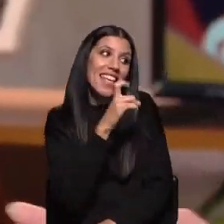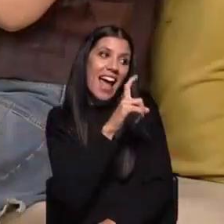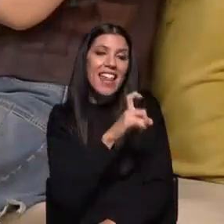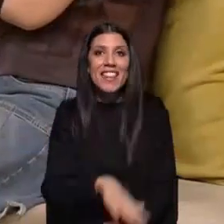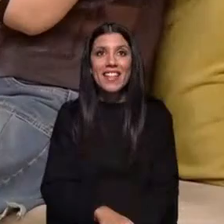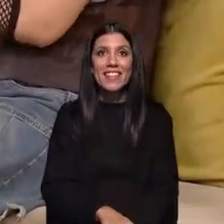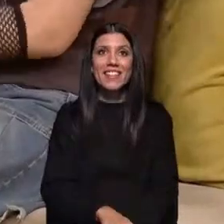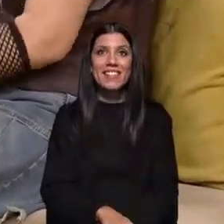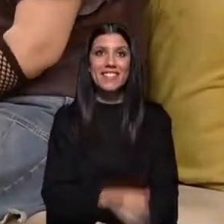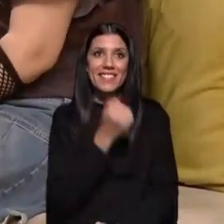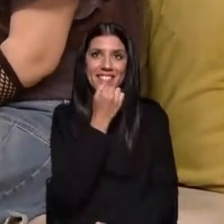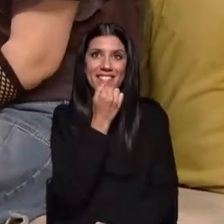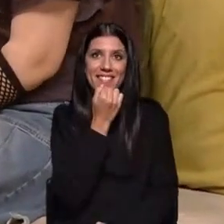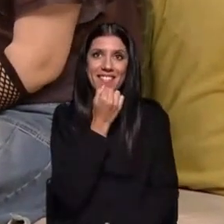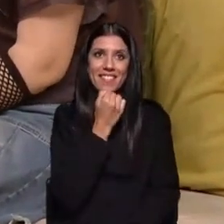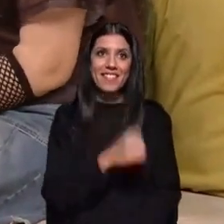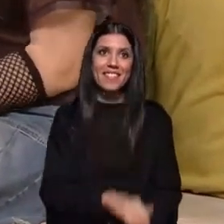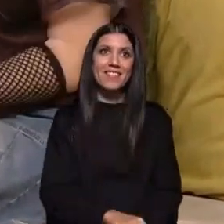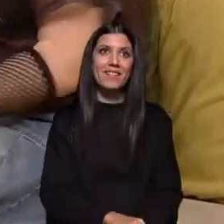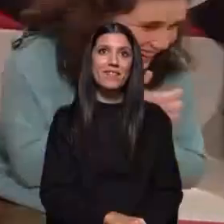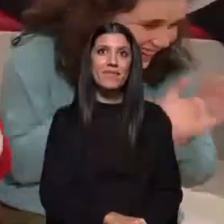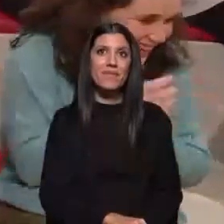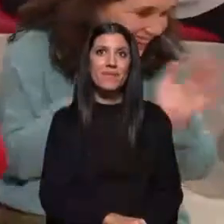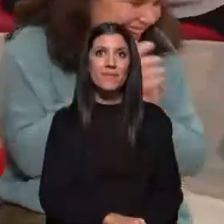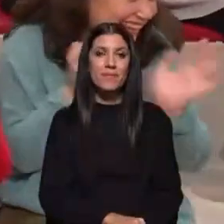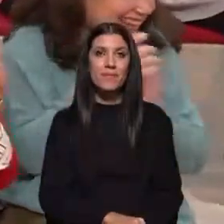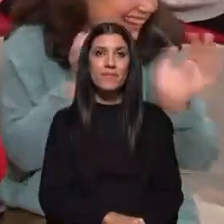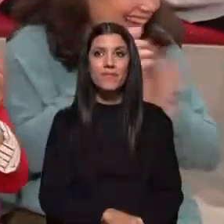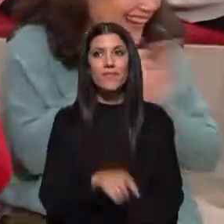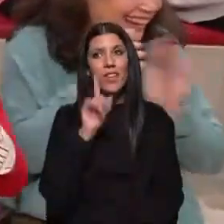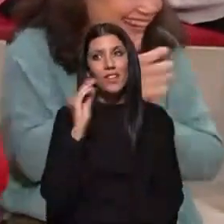Obrigada! Obrigada! Ai, esta vida é maravilhosa!